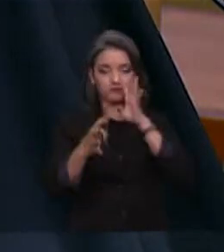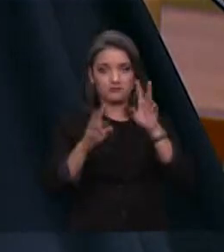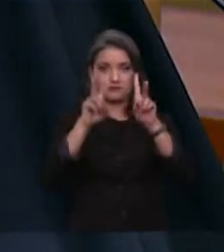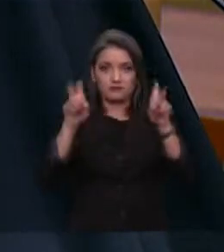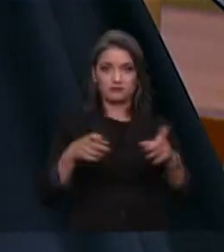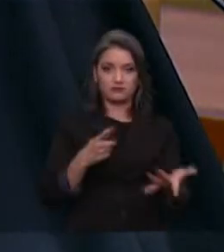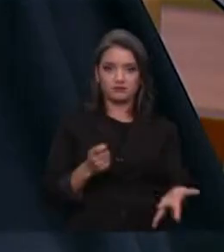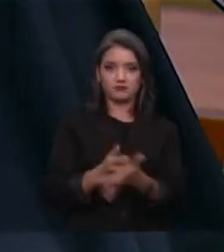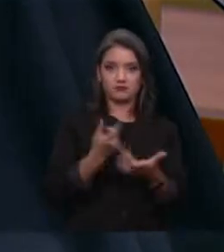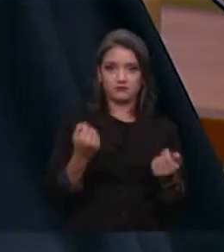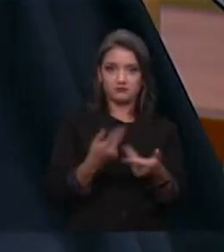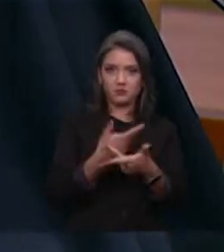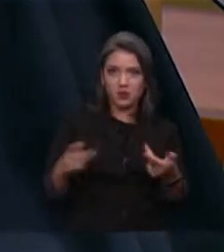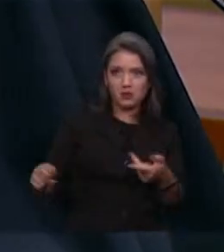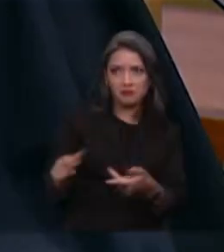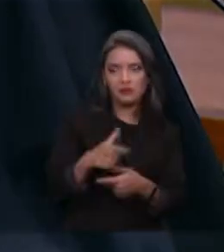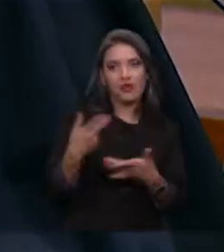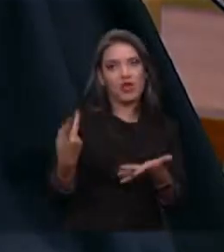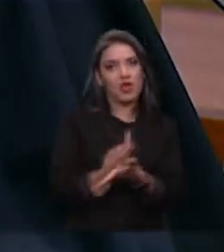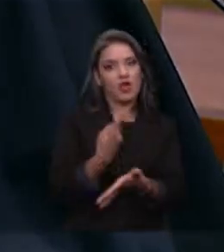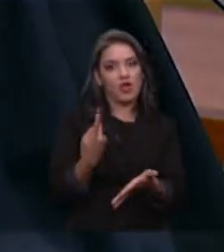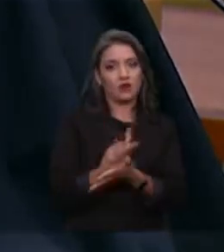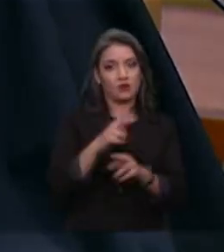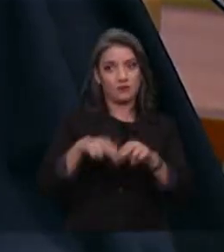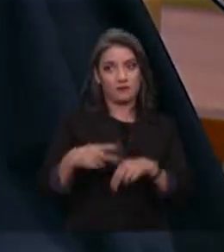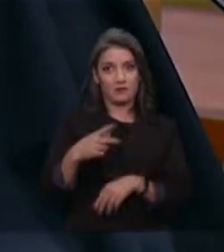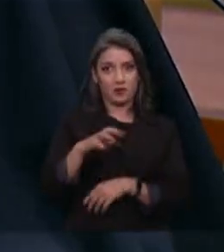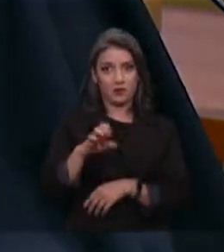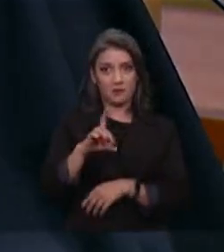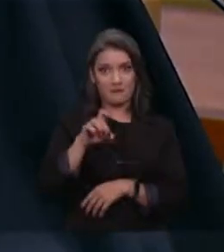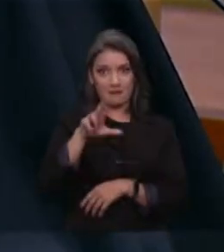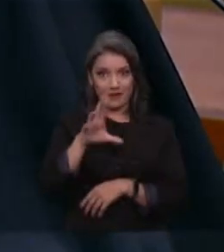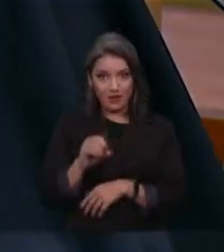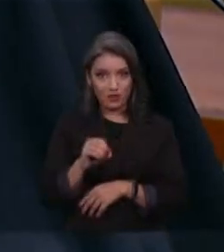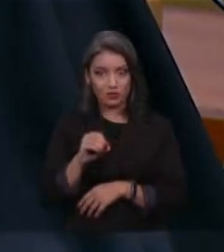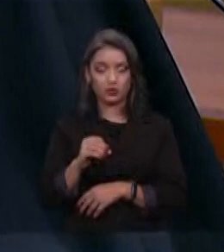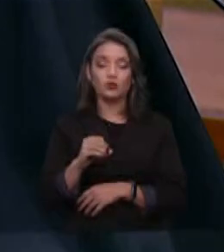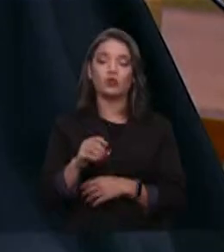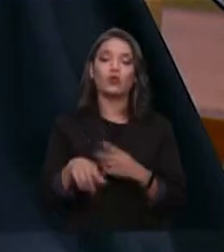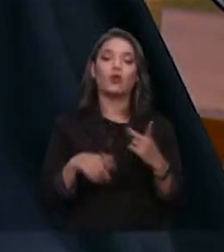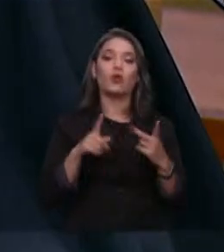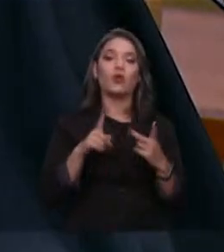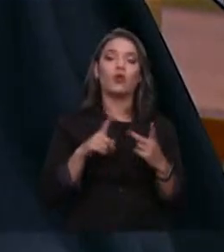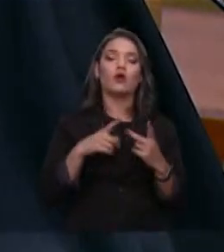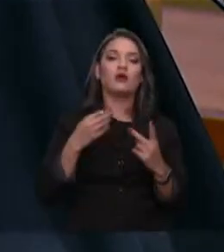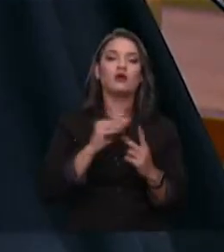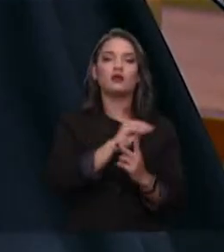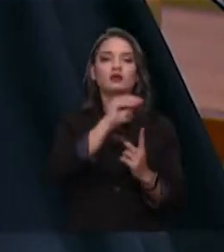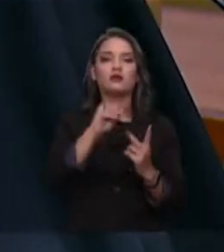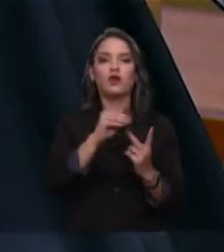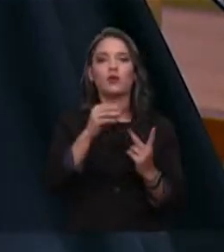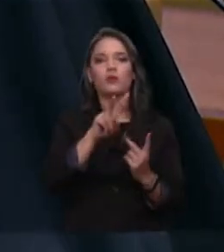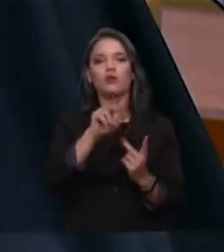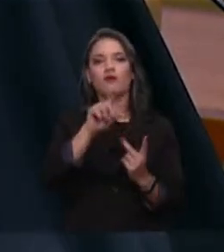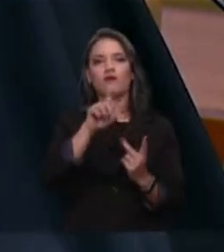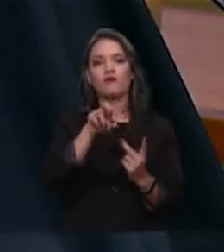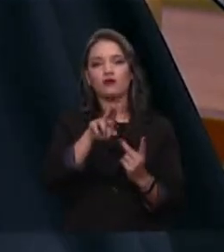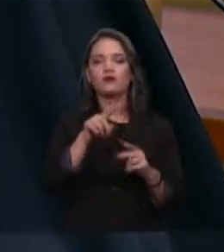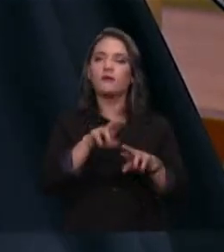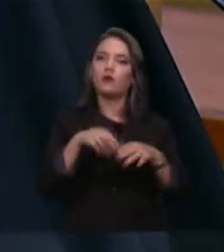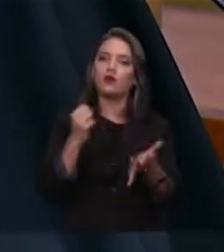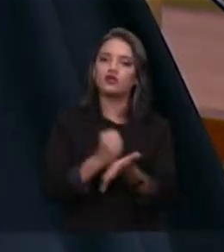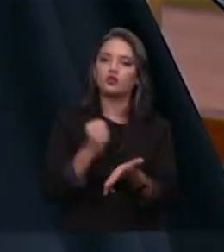ao pagamento de vantagens indevidas por parte de Pedro Paulo Bergamaschi de Leone Ramos a Wander Luiz dos Santos Loubert a partir de